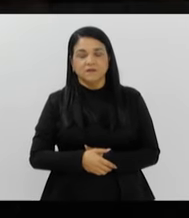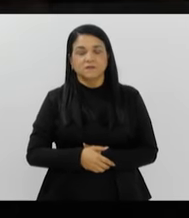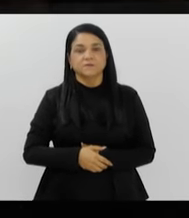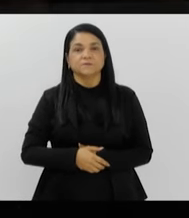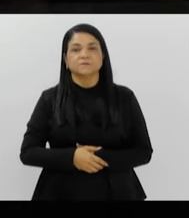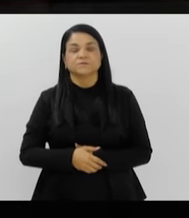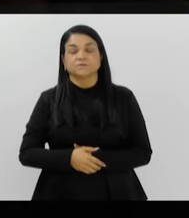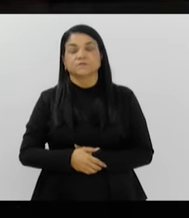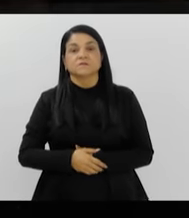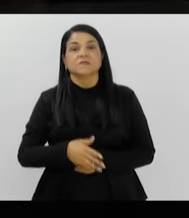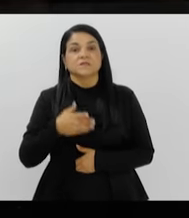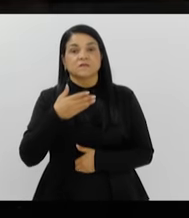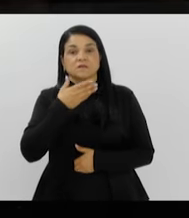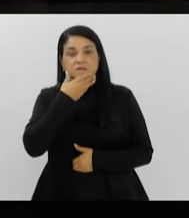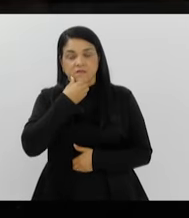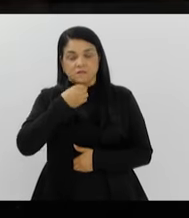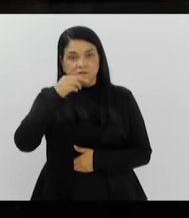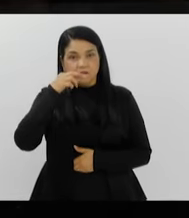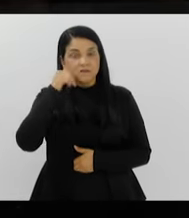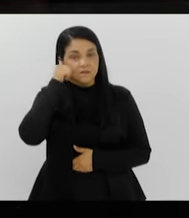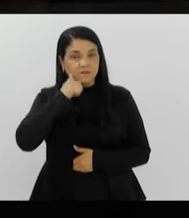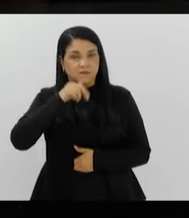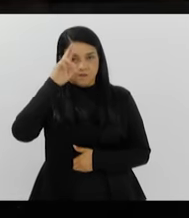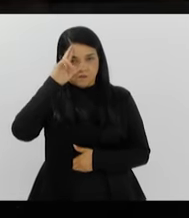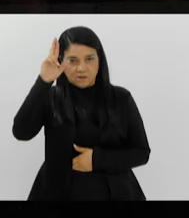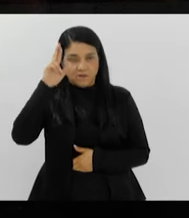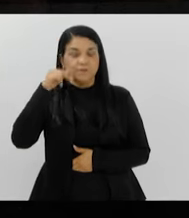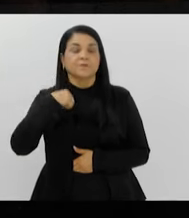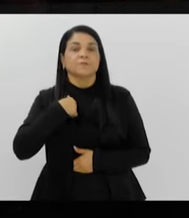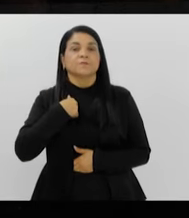Senhora presidenta, deputada Tia Ju,